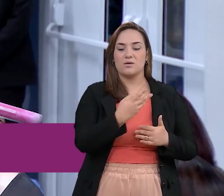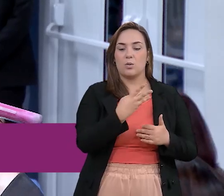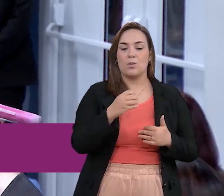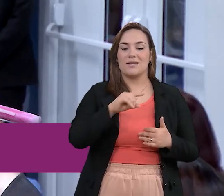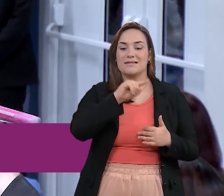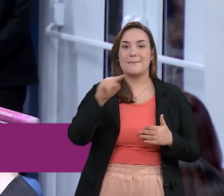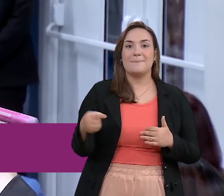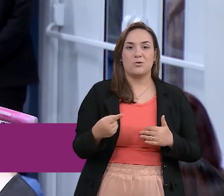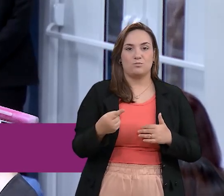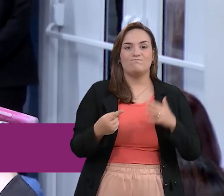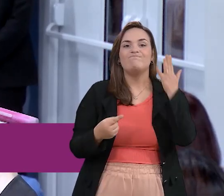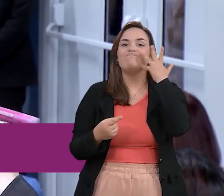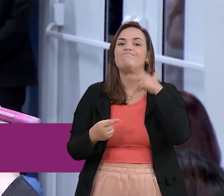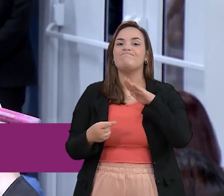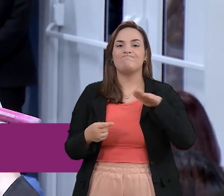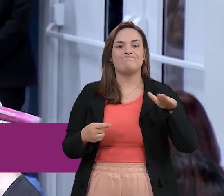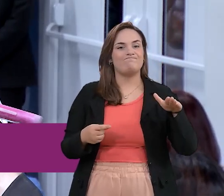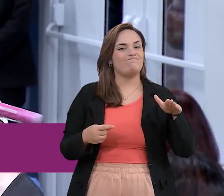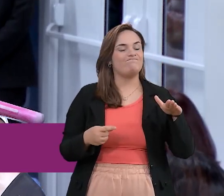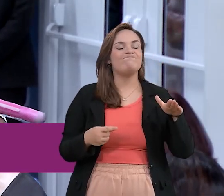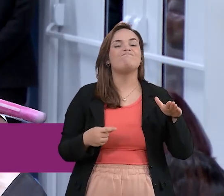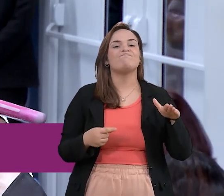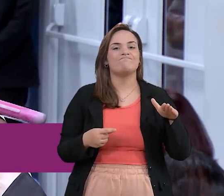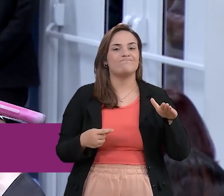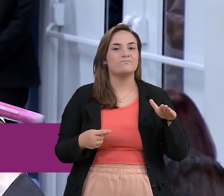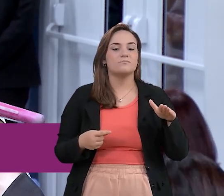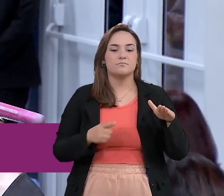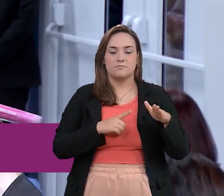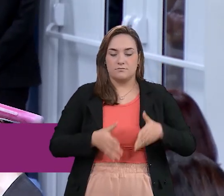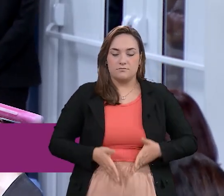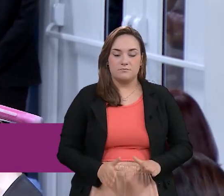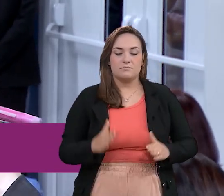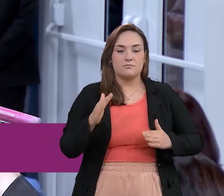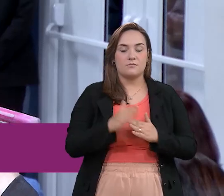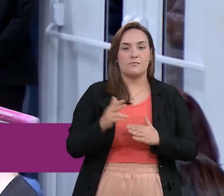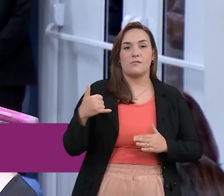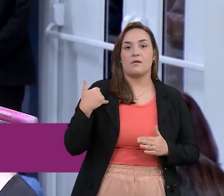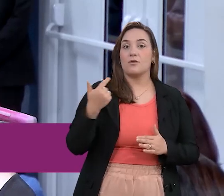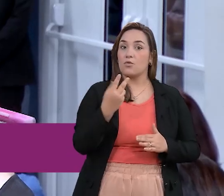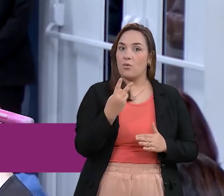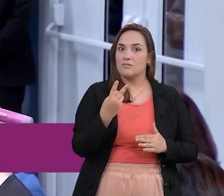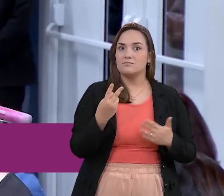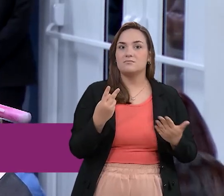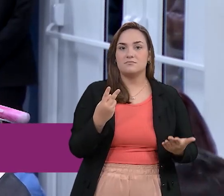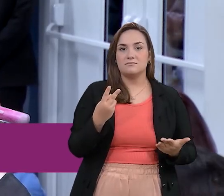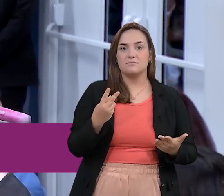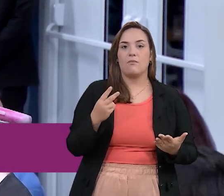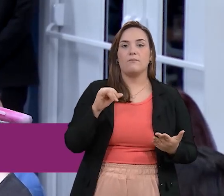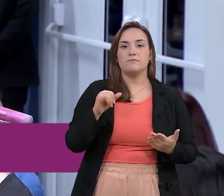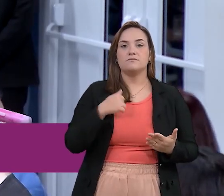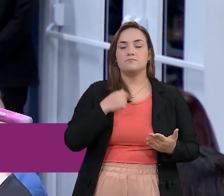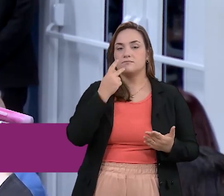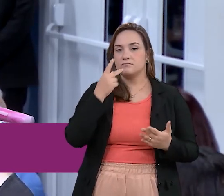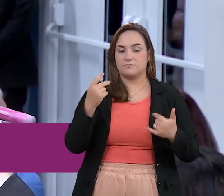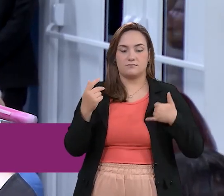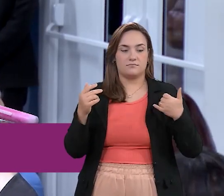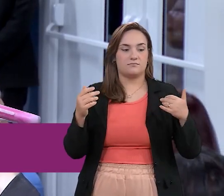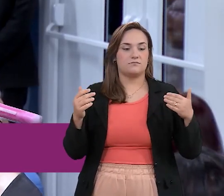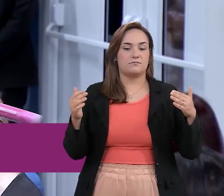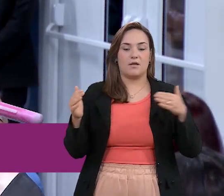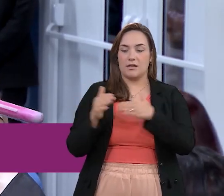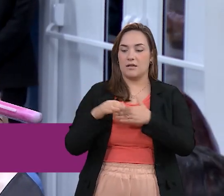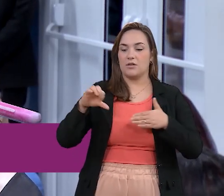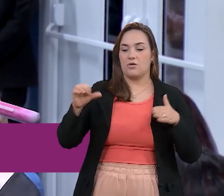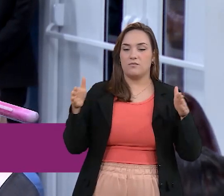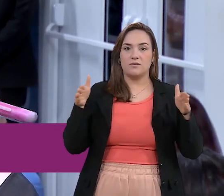40.000 crianças nessa condição então muitas crianças recém-nascidas até 2 anos de idade quando a gente fala de crianças até